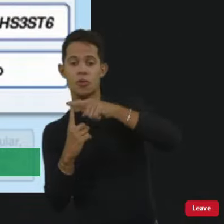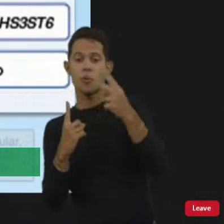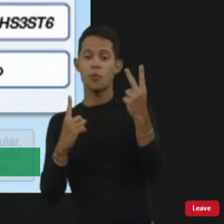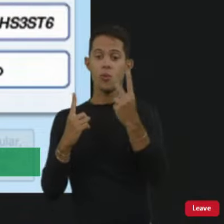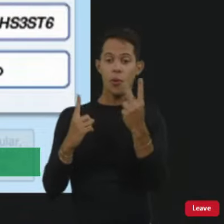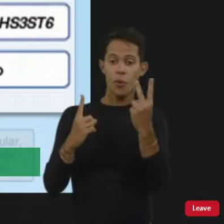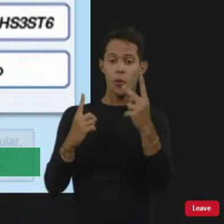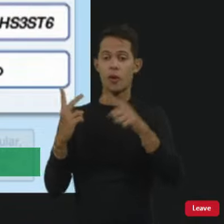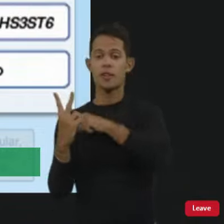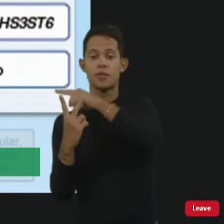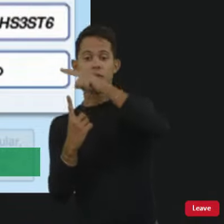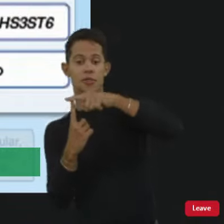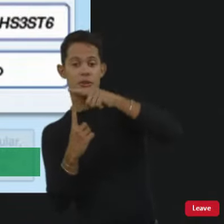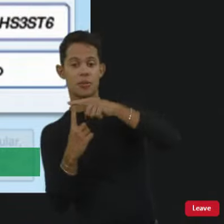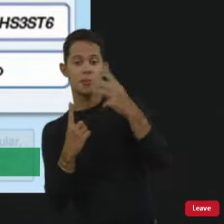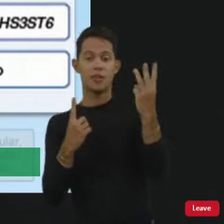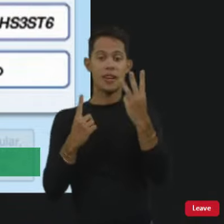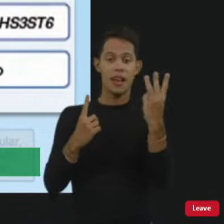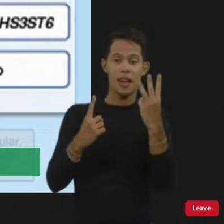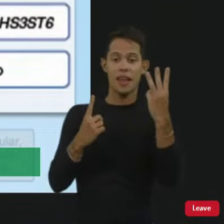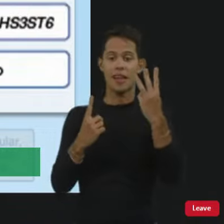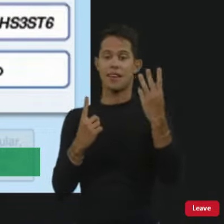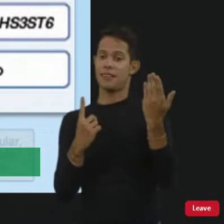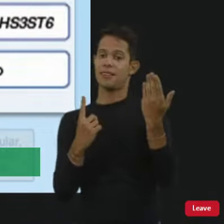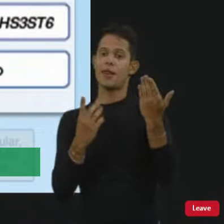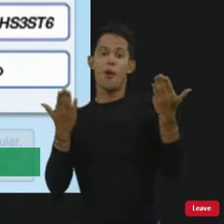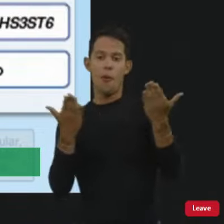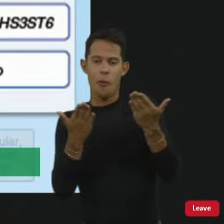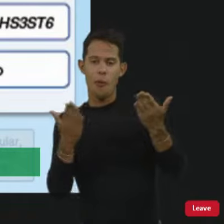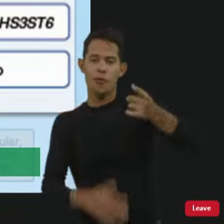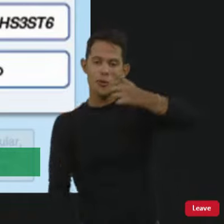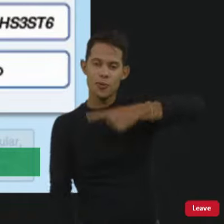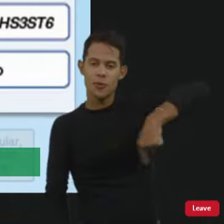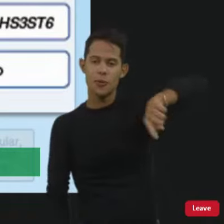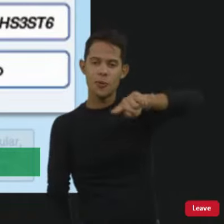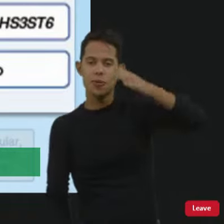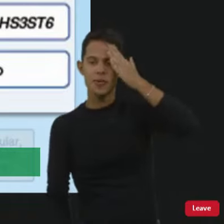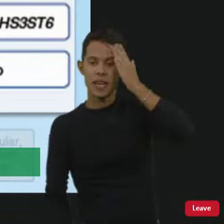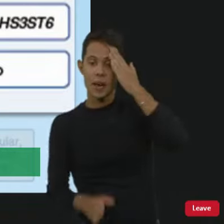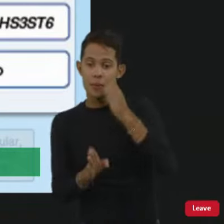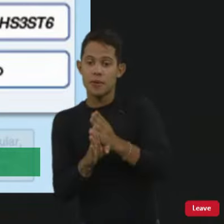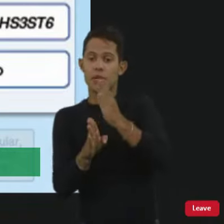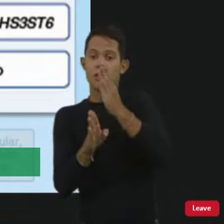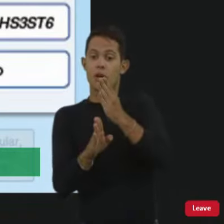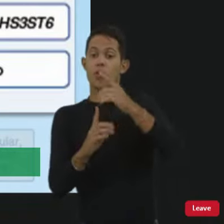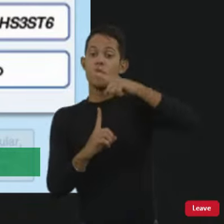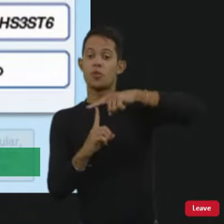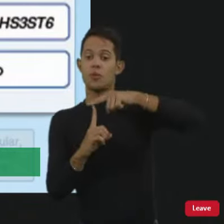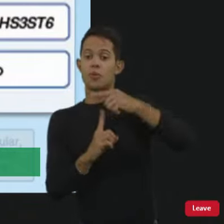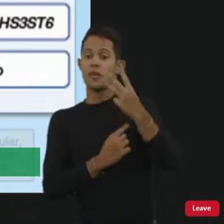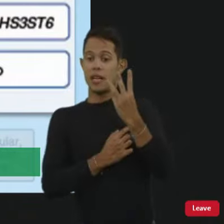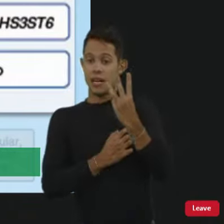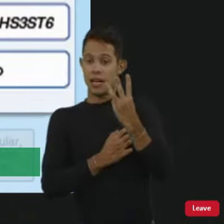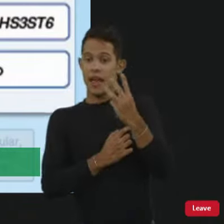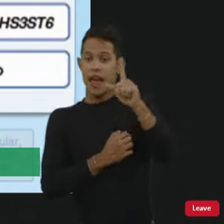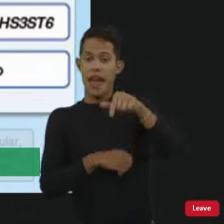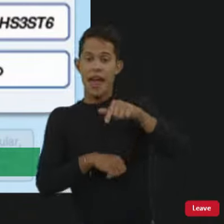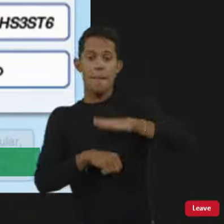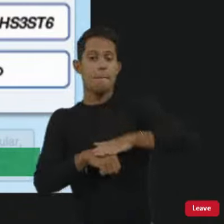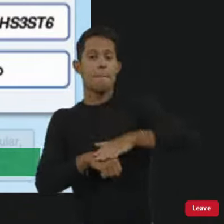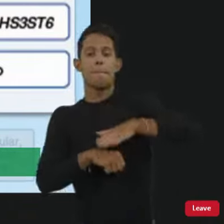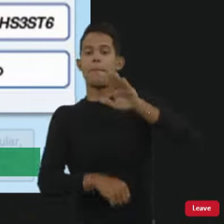sabe que o tipo 3, que é o mais raro entre essa doença rara, existem